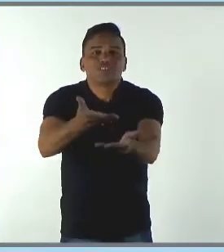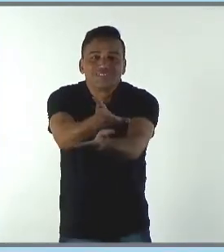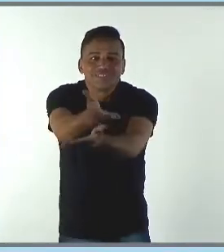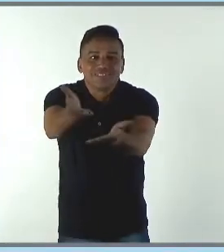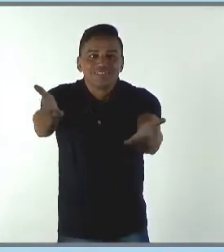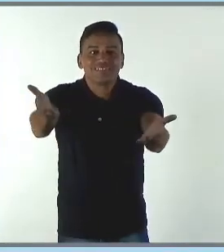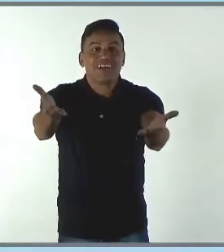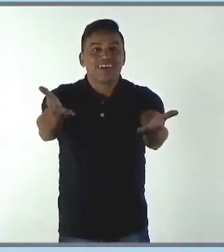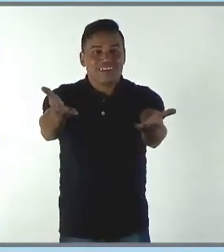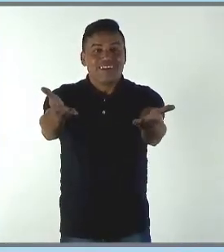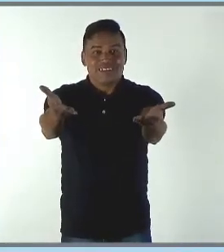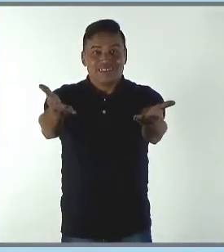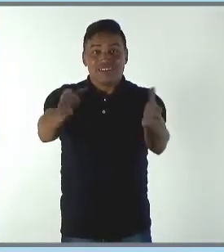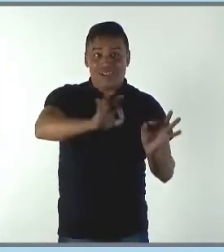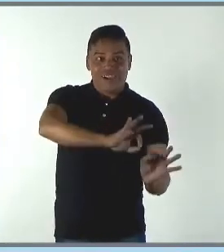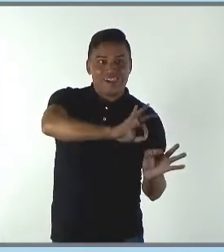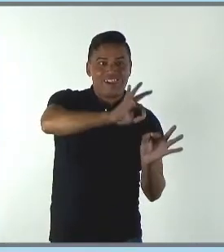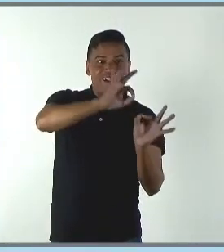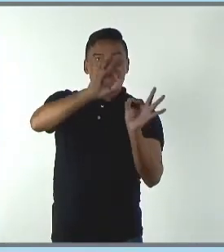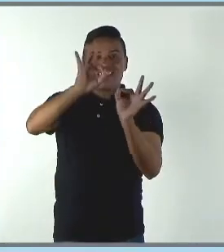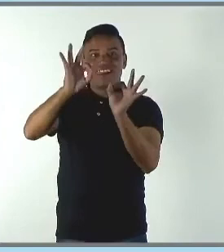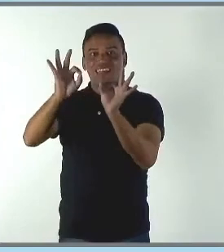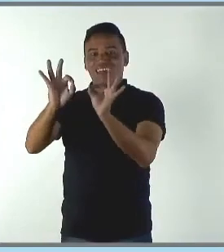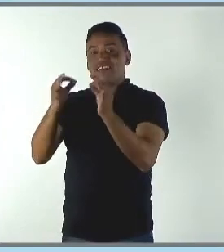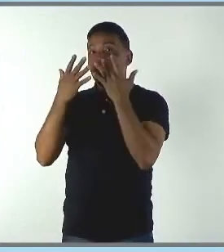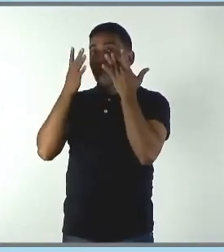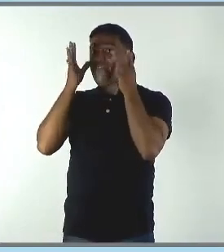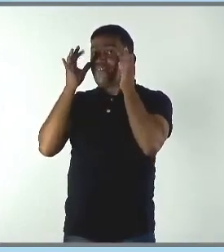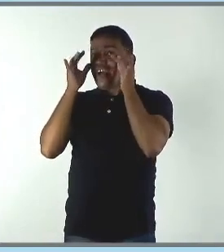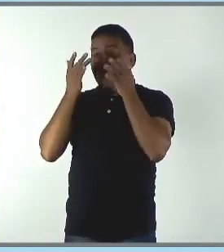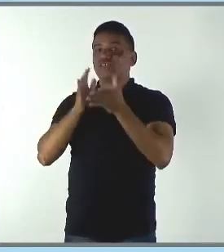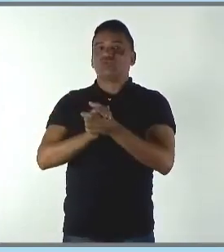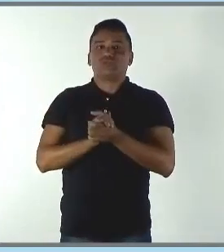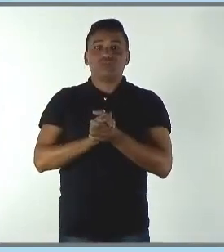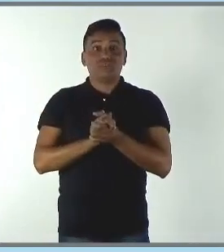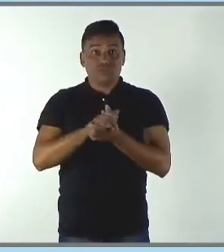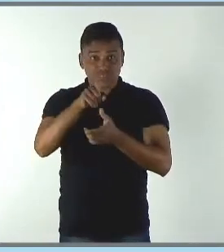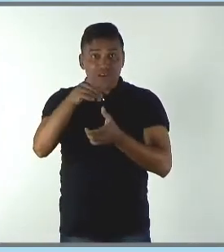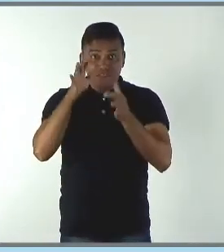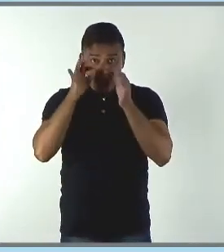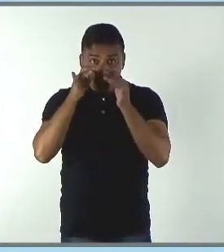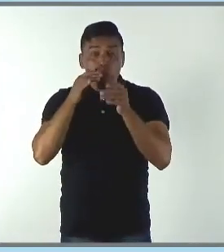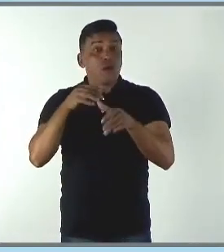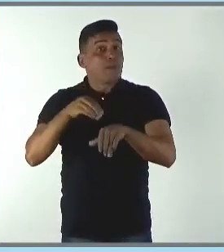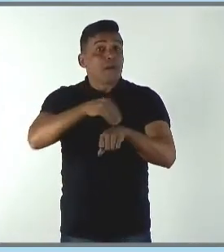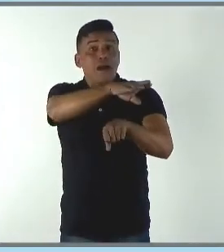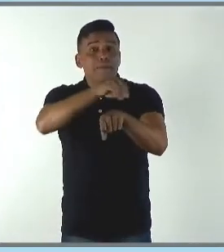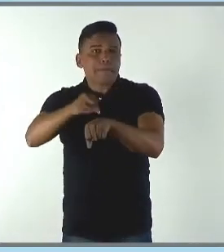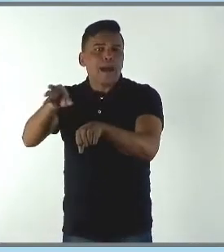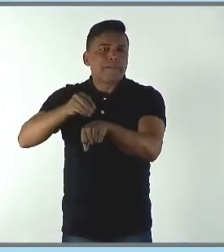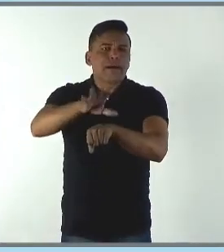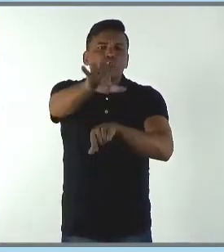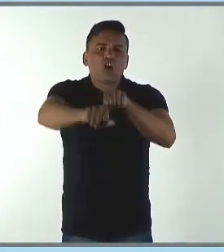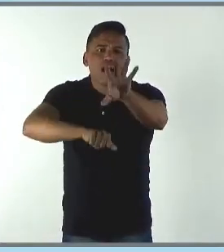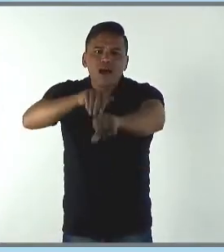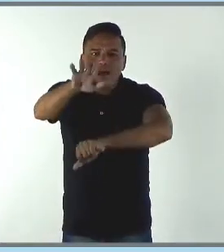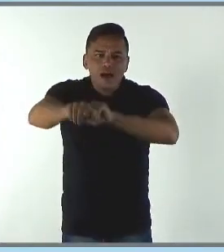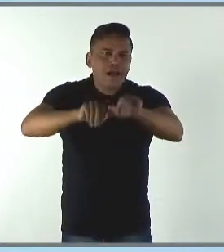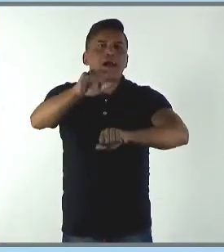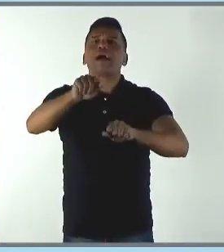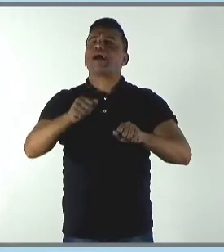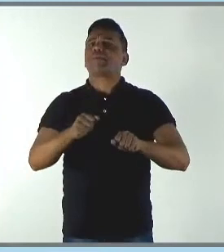nos vendo e que quem não esteja nos vendo, que quem está vendo, compartilhe, motive,